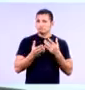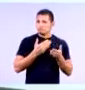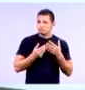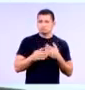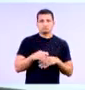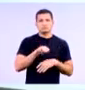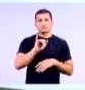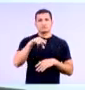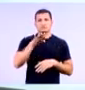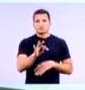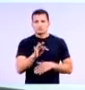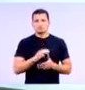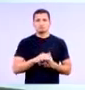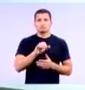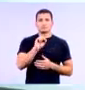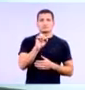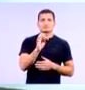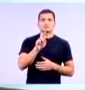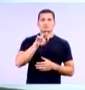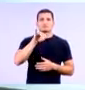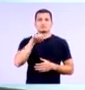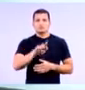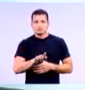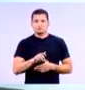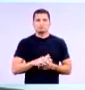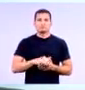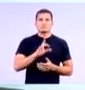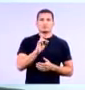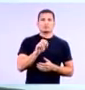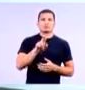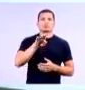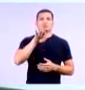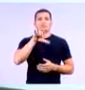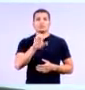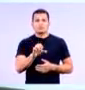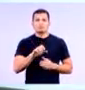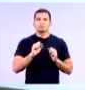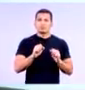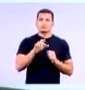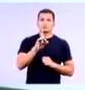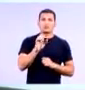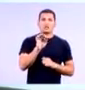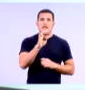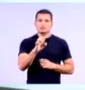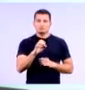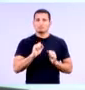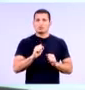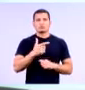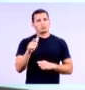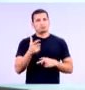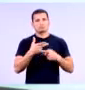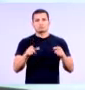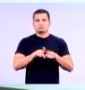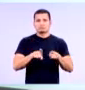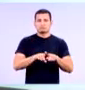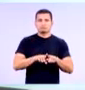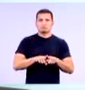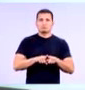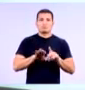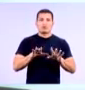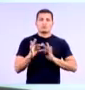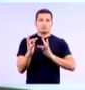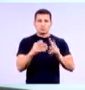do tipo inteiro, string, um double, pode ser uma data, pode ser até outro objeto também, né? Então todos